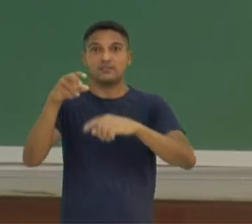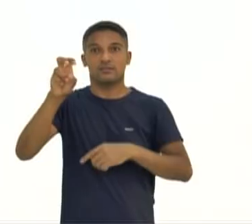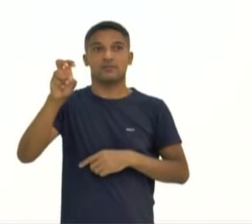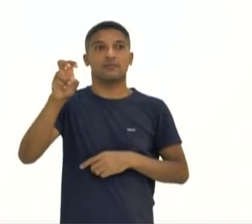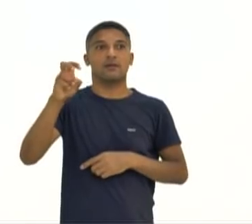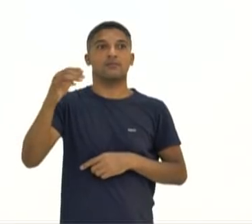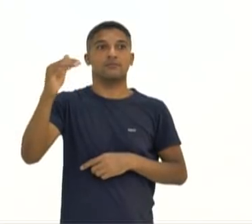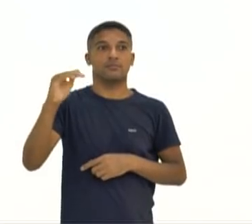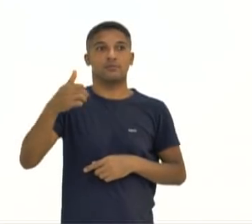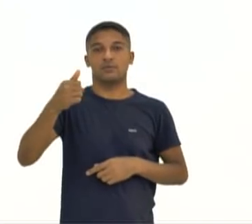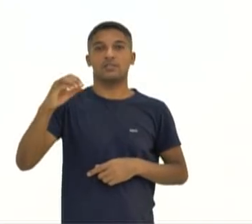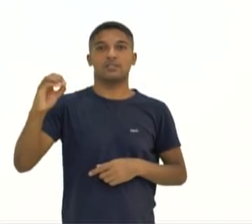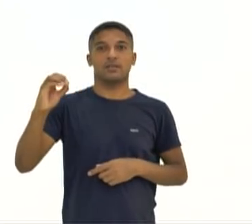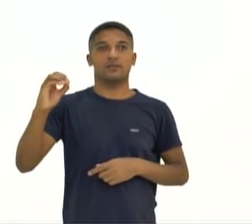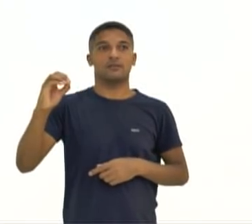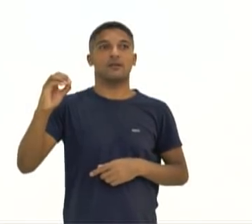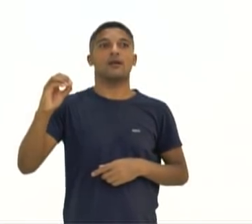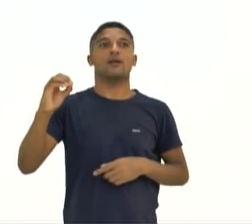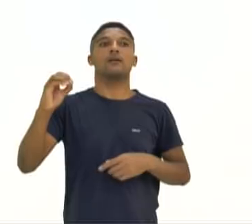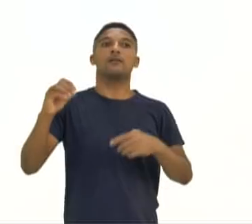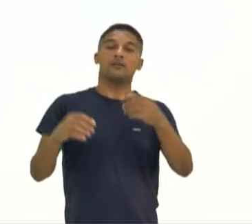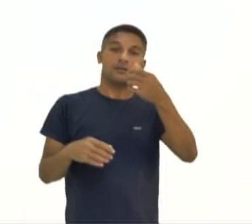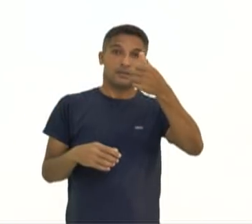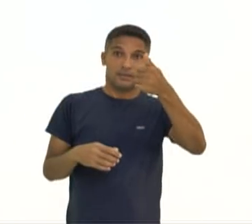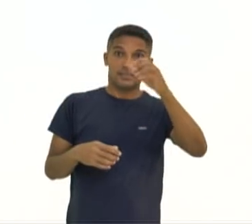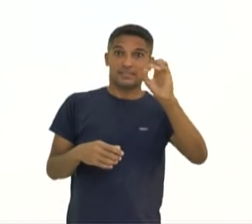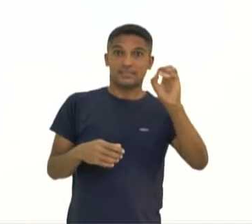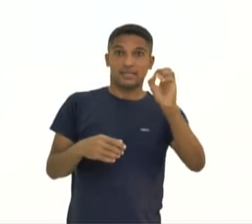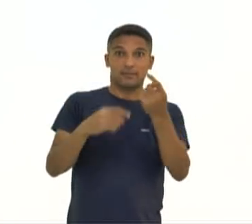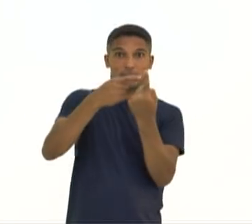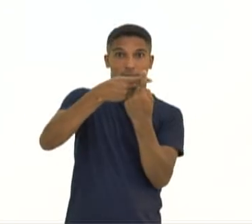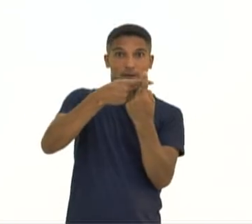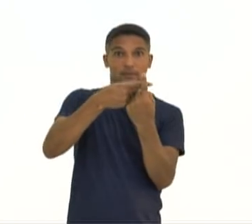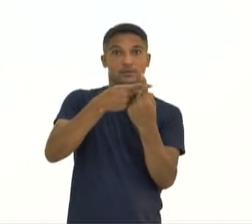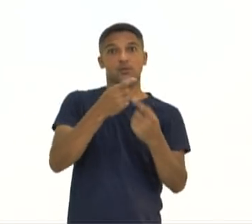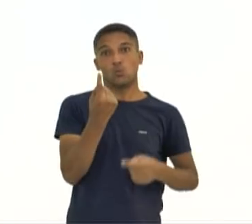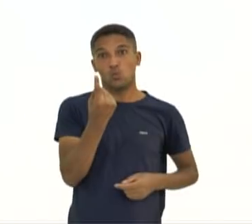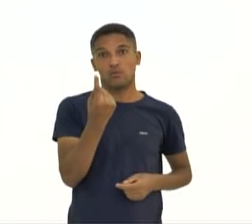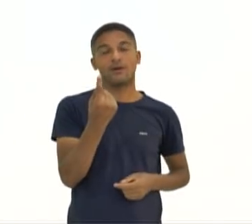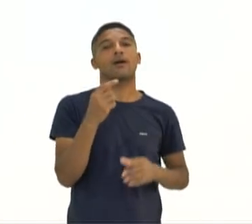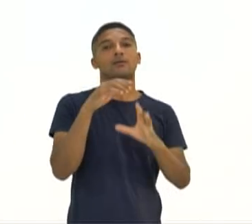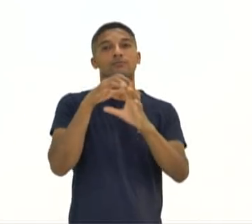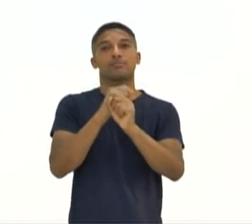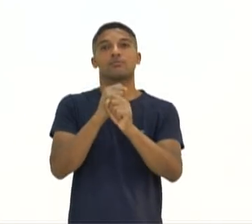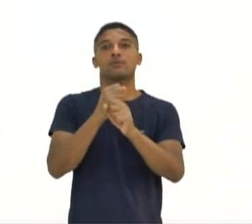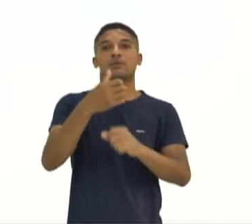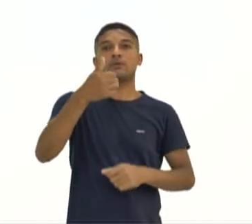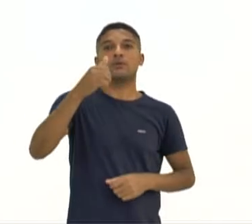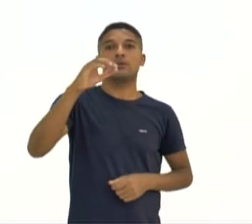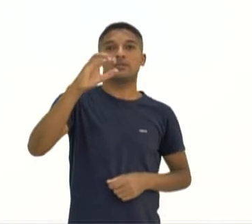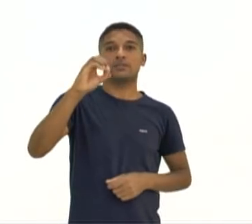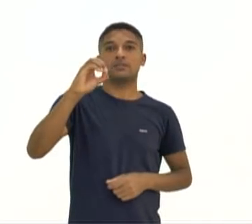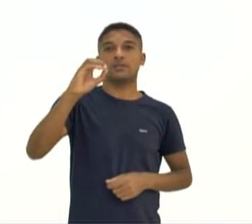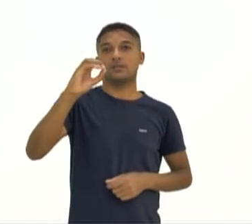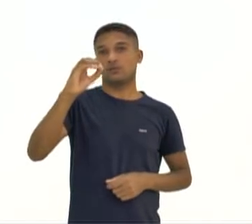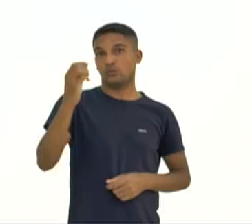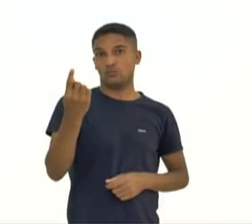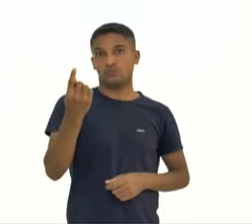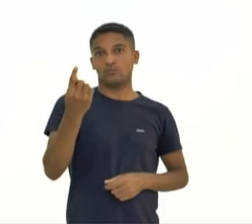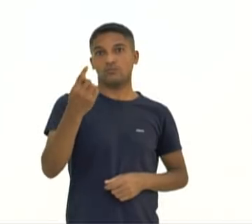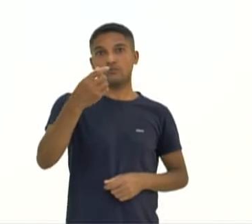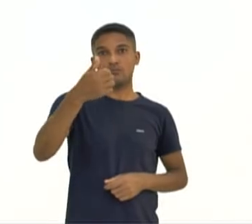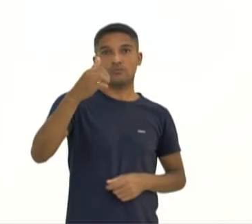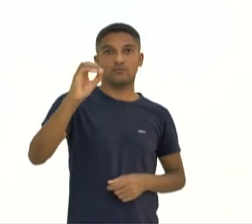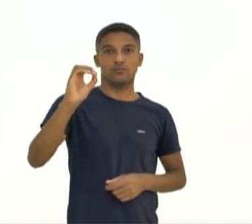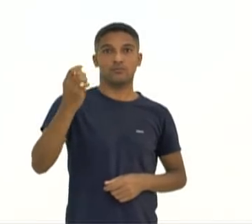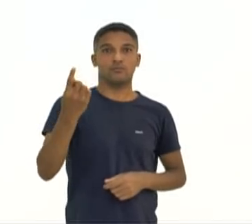1 é igual a 101. Então, descobrimos o valor que está faltando. Nesse caso, 101, que